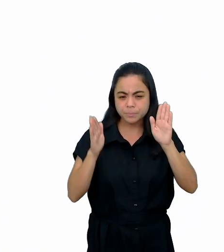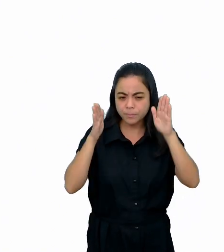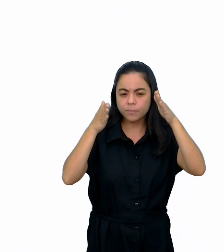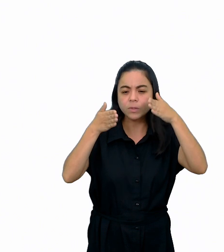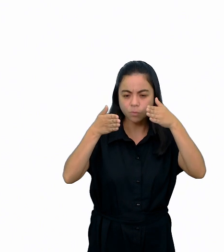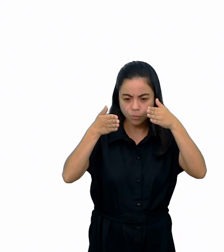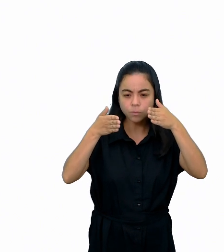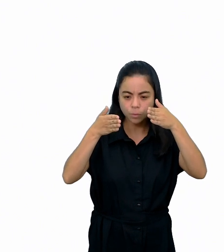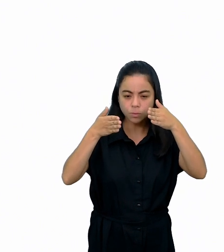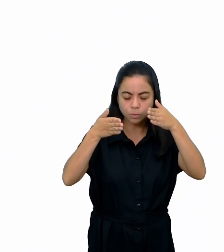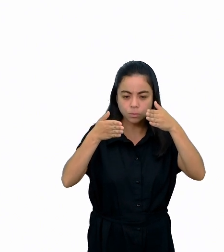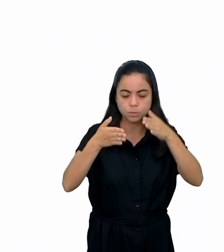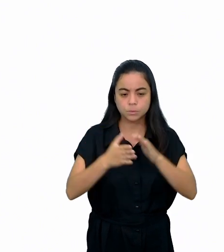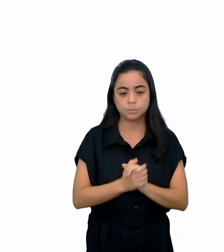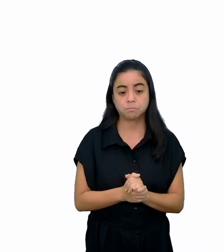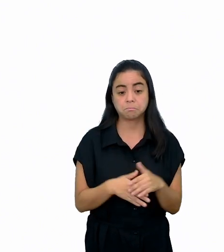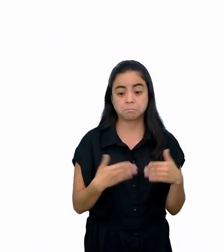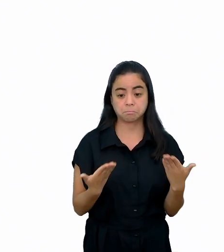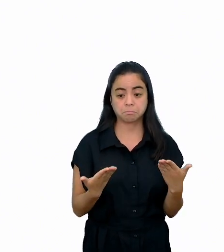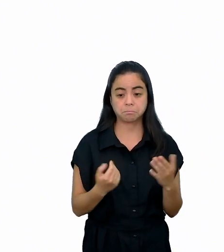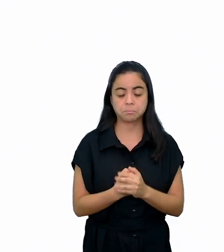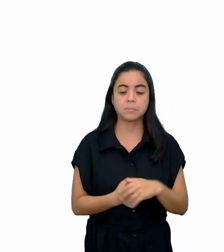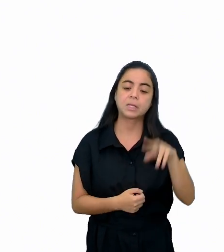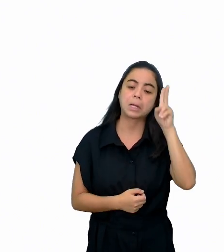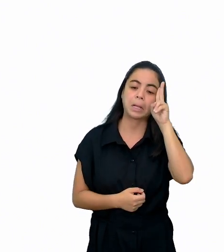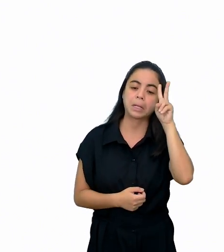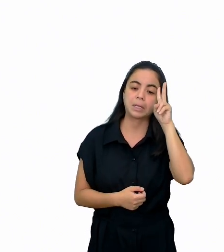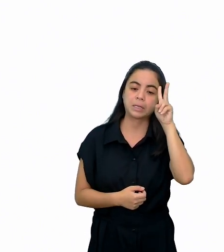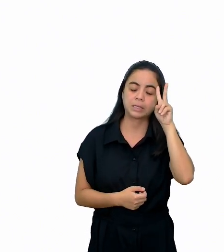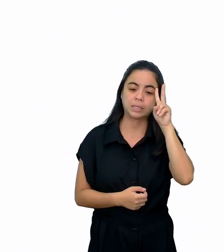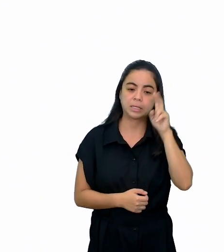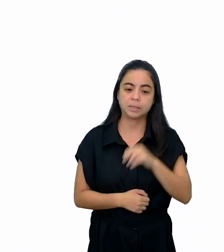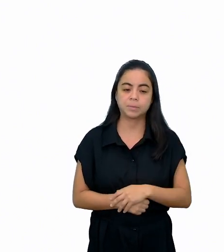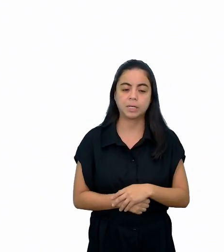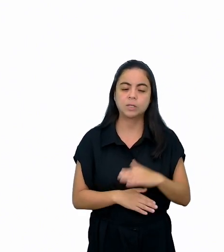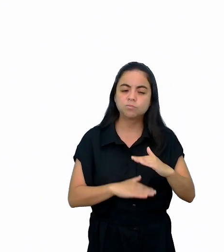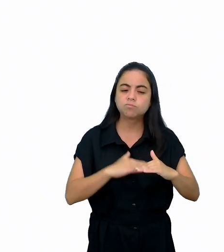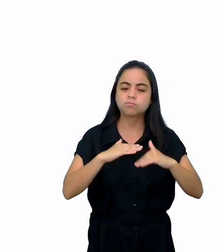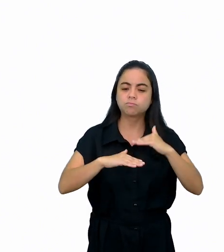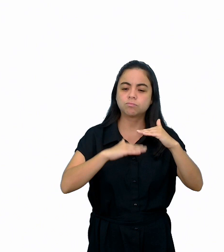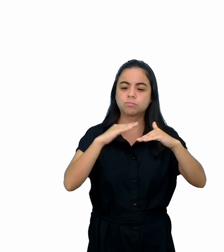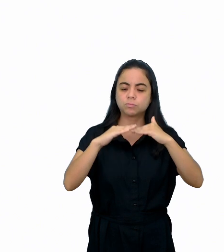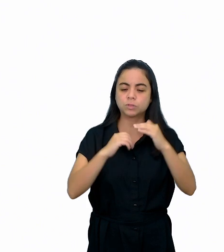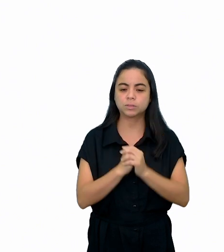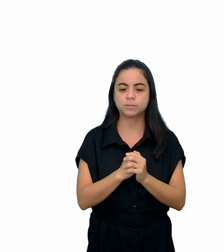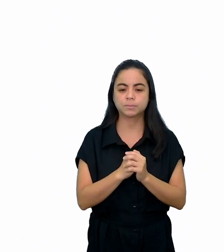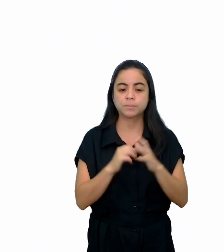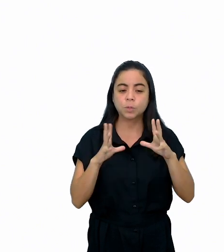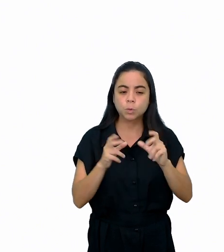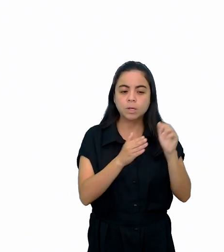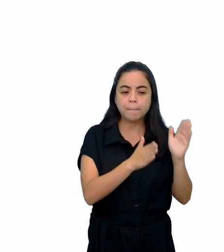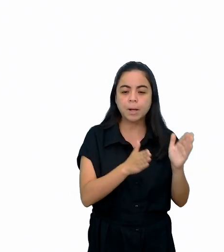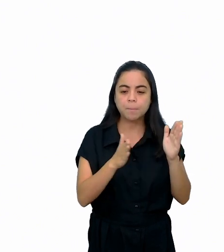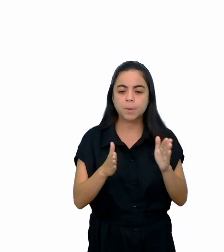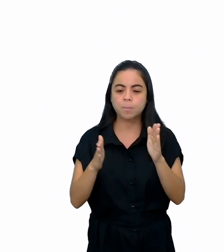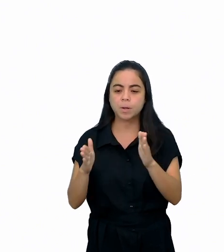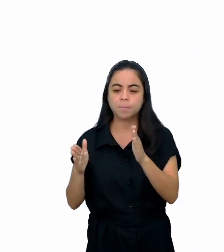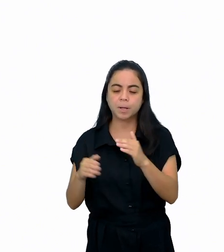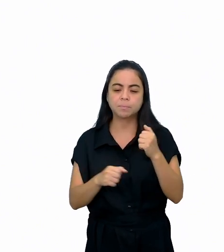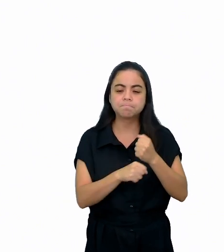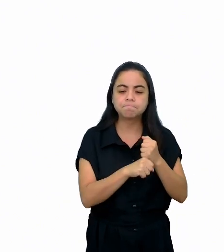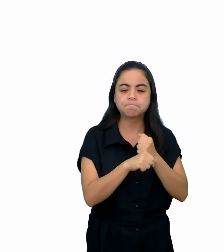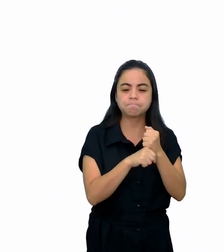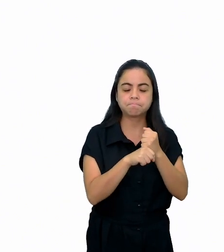dessas unidades temáticas, né? Lembra que foram construídas, todas essas sequências, elas foram construídas a partir